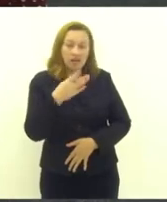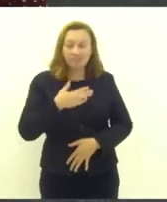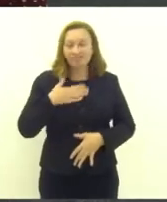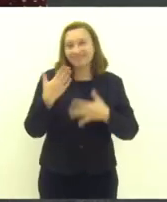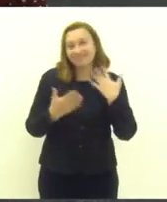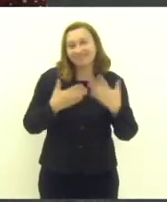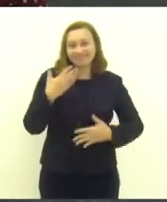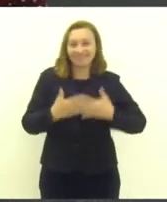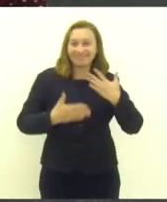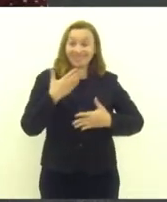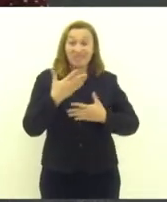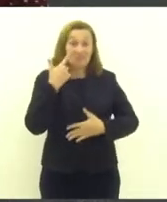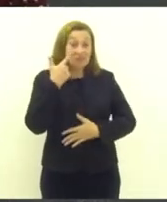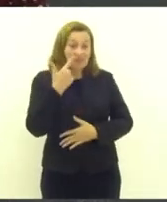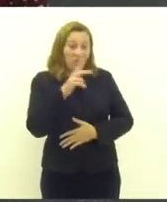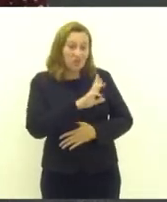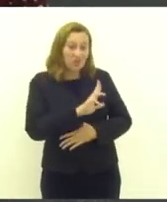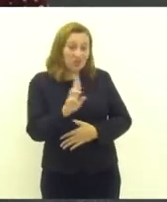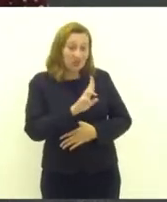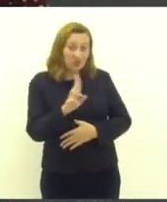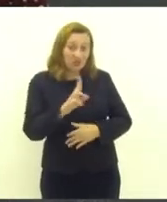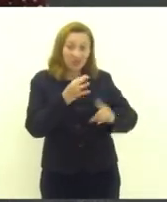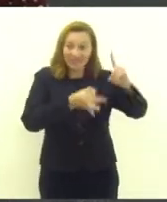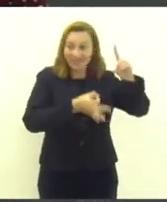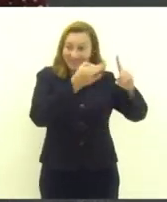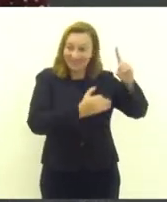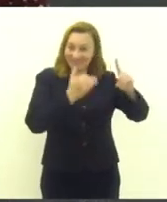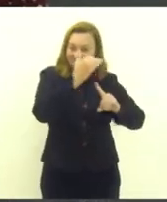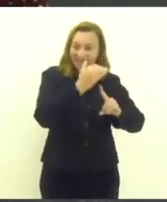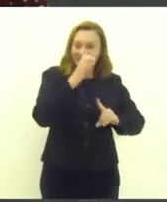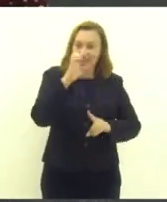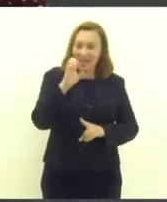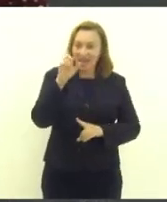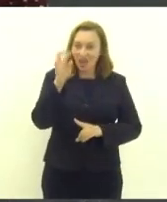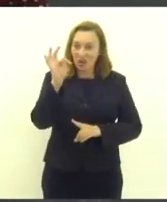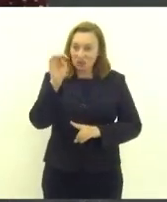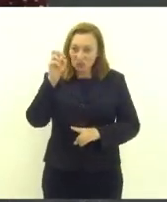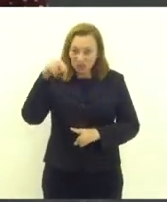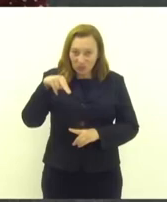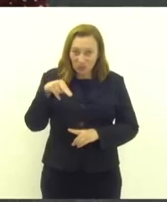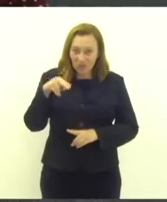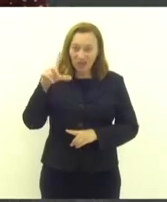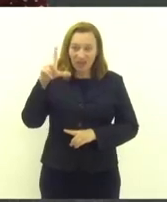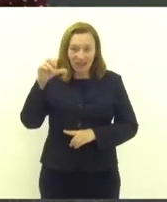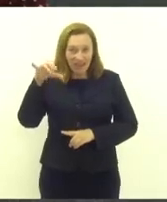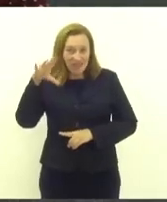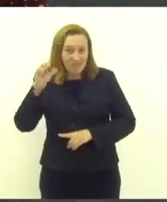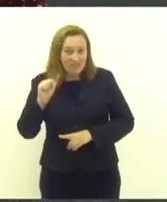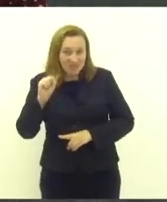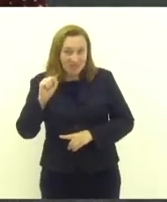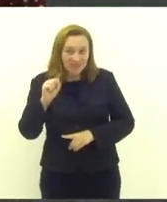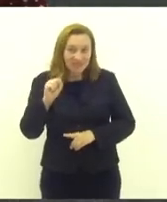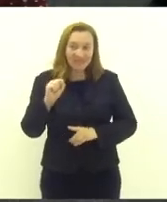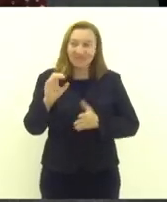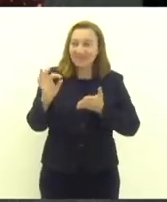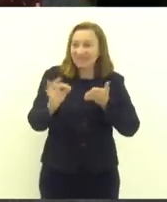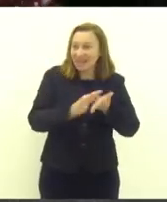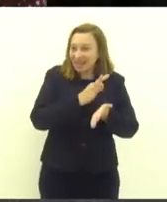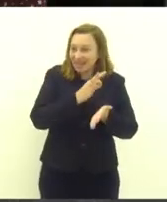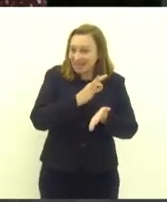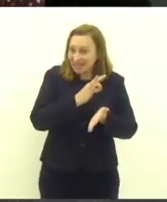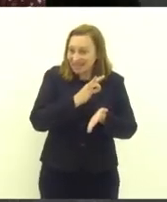minha alegria em ver o nome do desembargador é alto Lemos na lista quadro